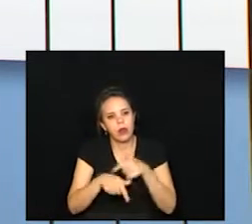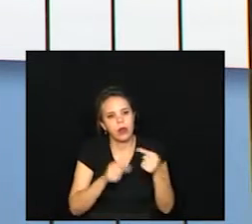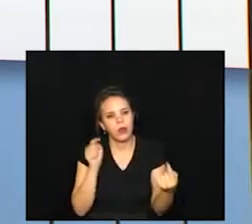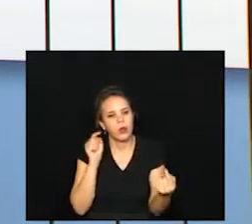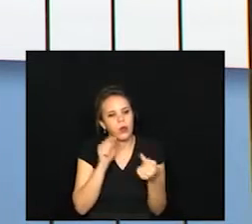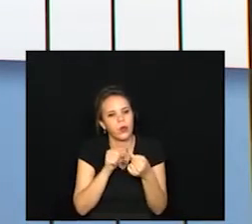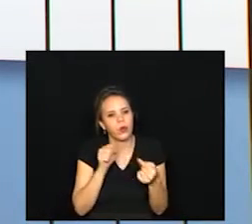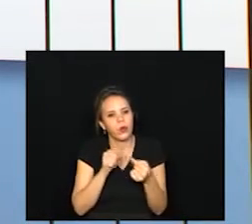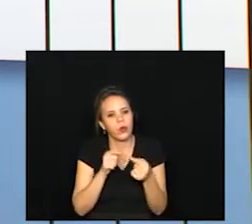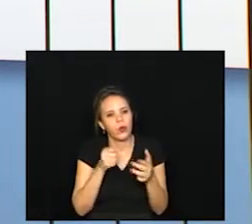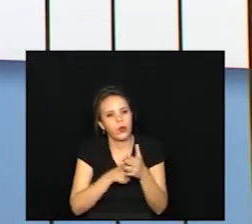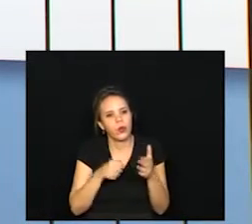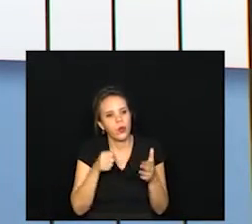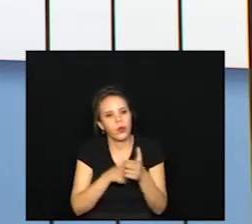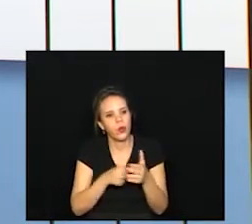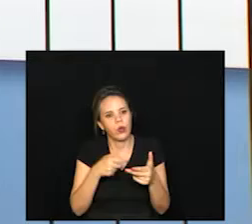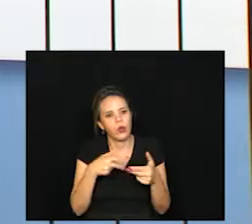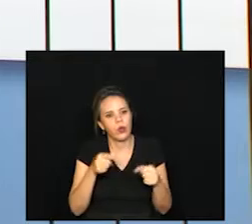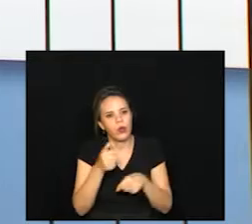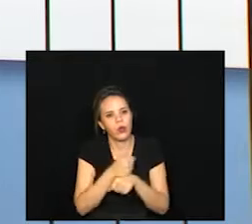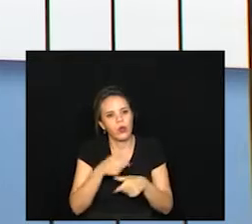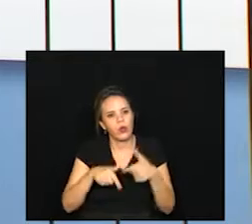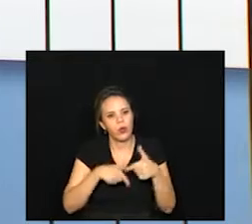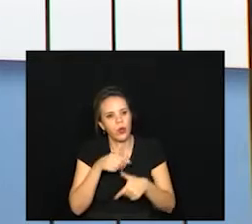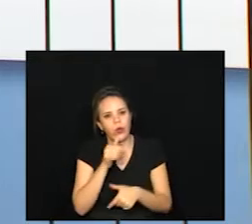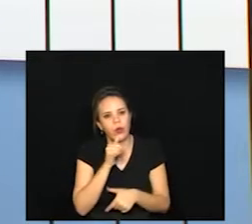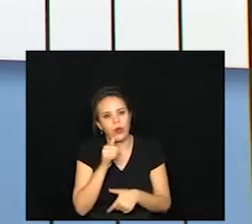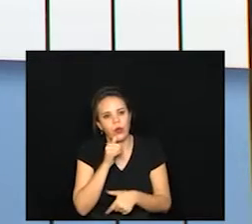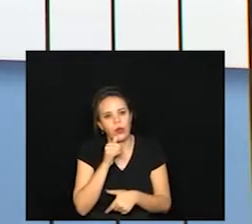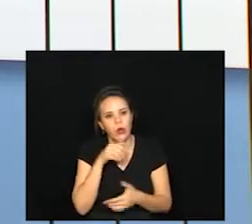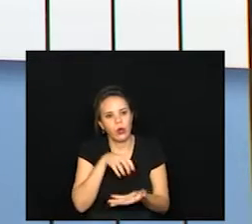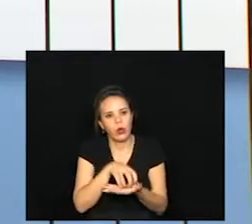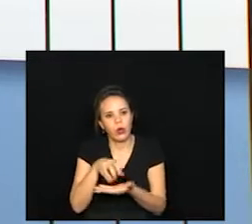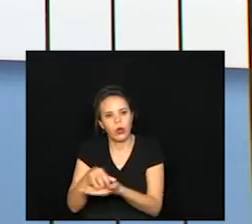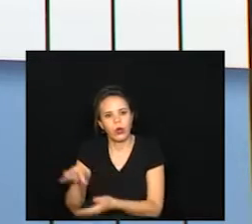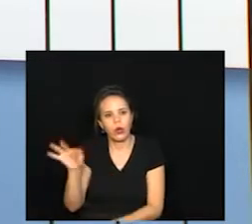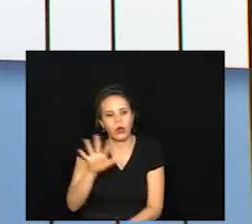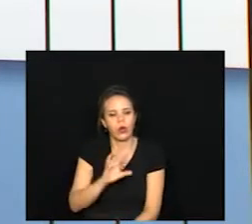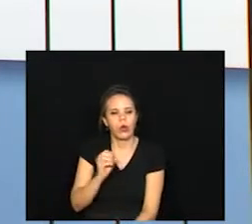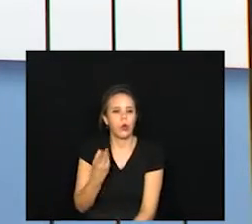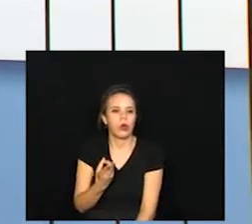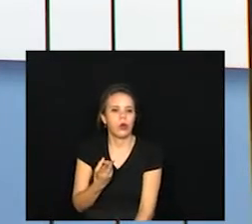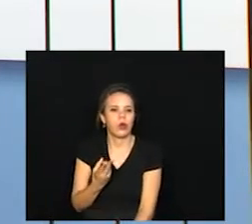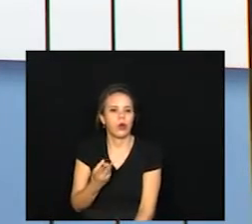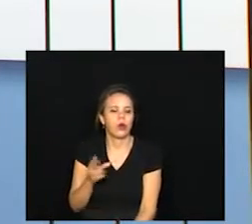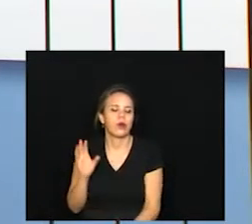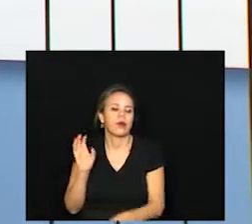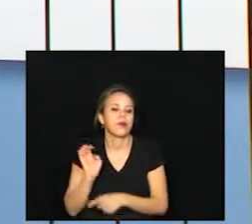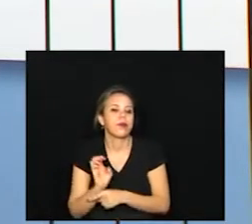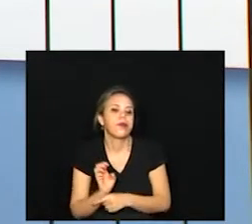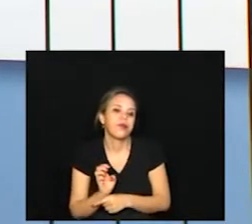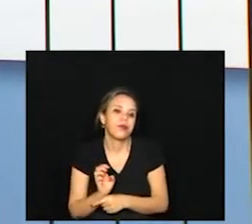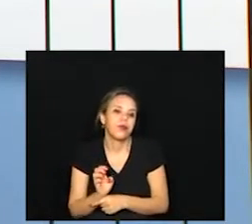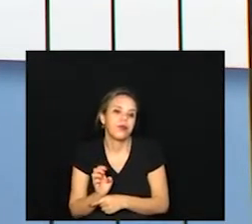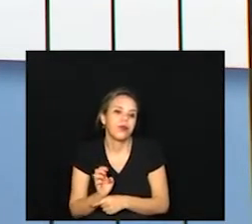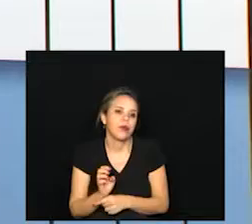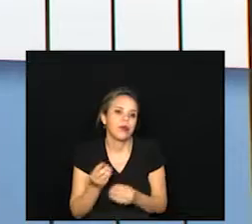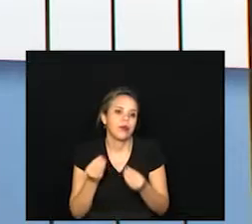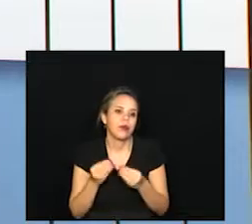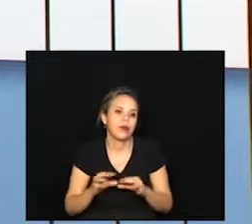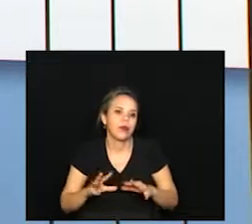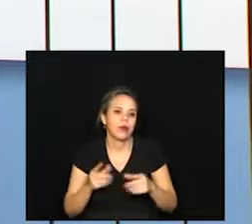relaciona com outras instâncias, sejam elas órgãos federais ou estaduais, mas que